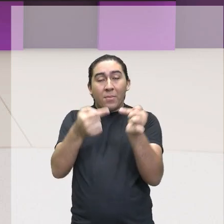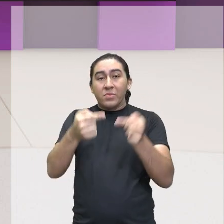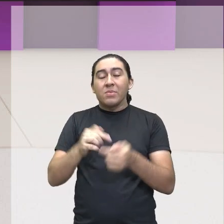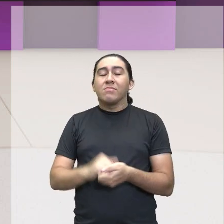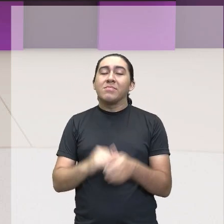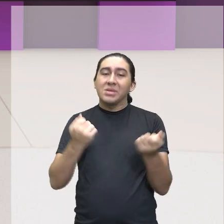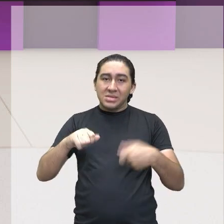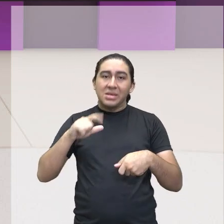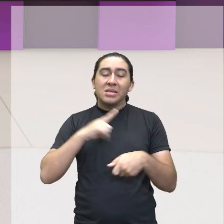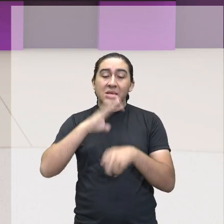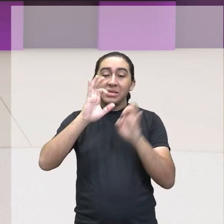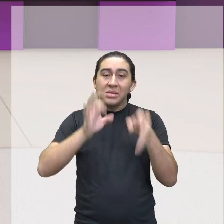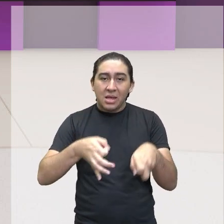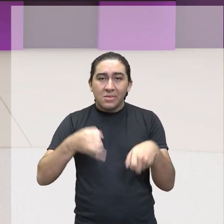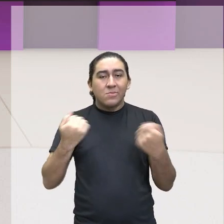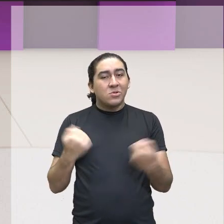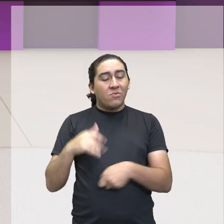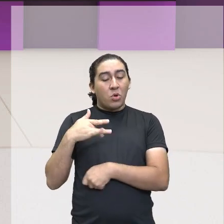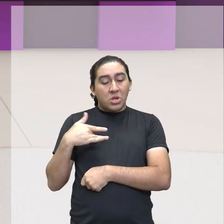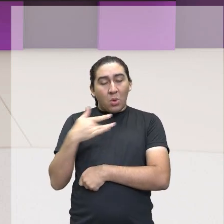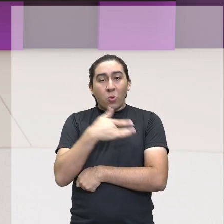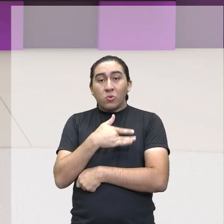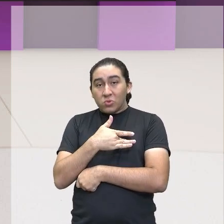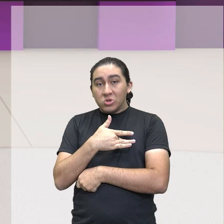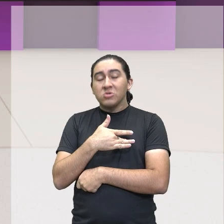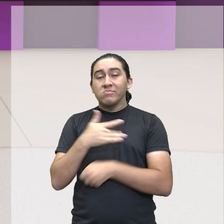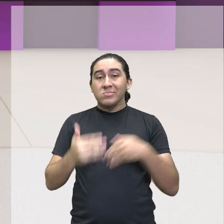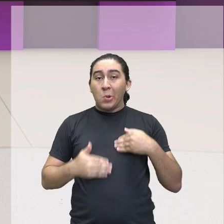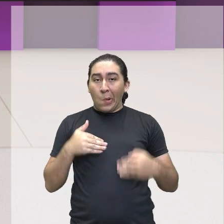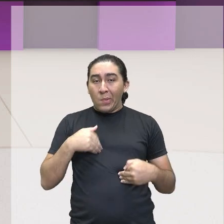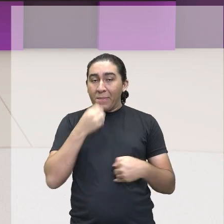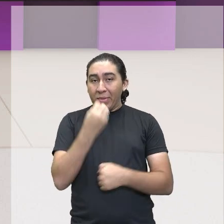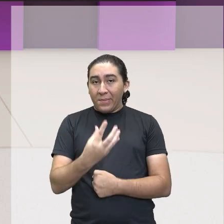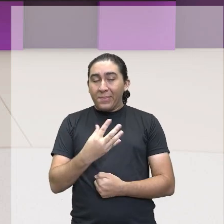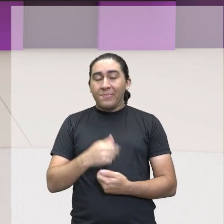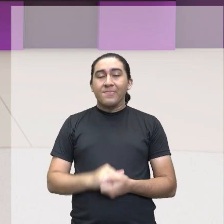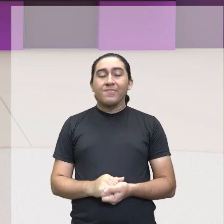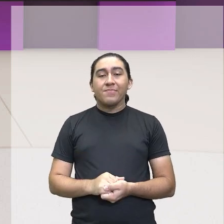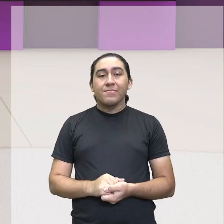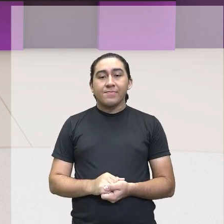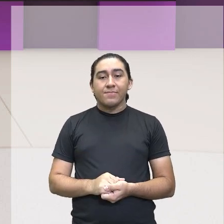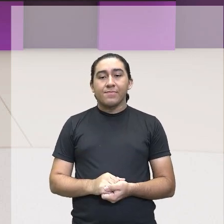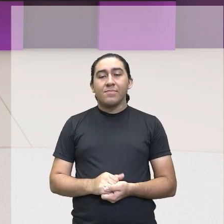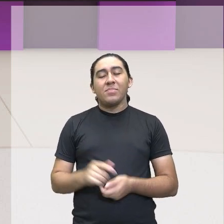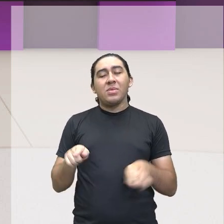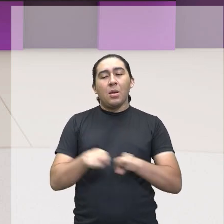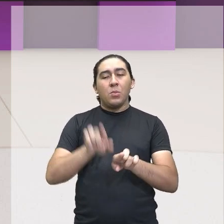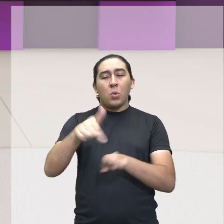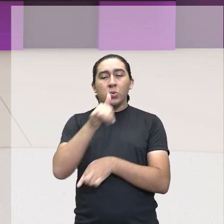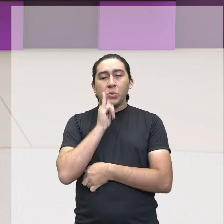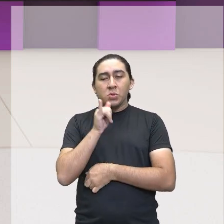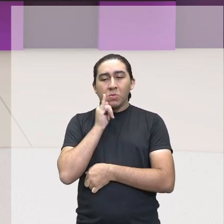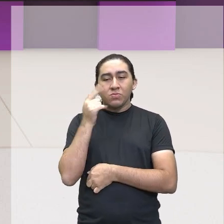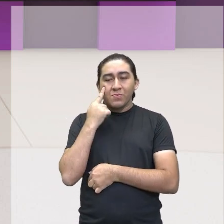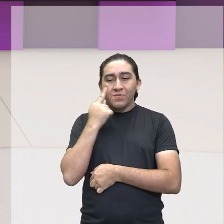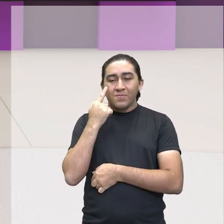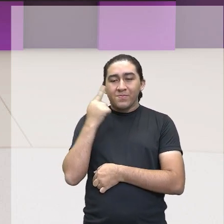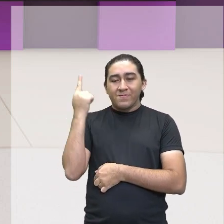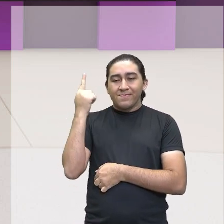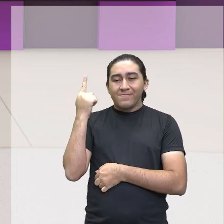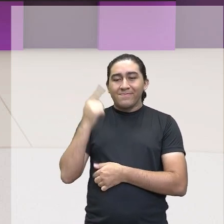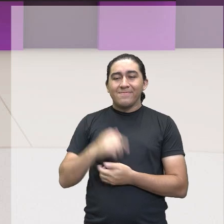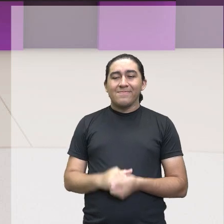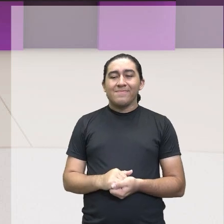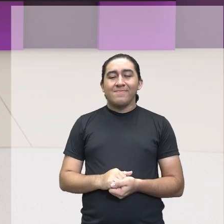isso também para fazer bem para o nosso organismo, certo? E nós temos aí outros exemplos para vocês também.